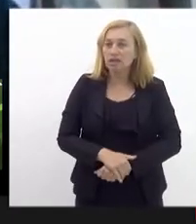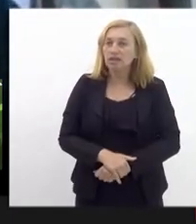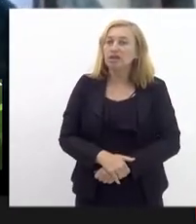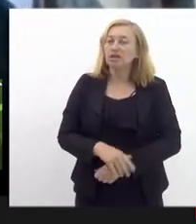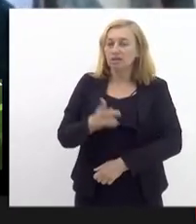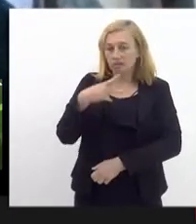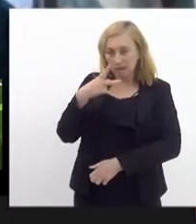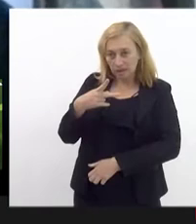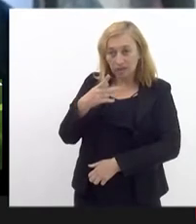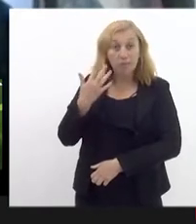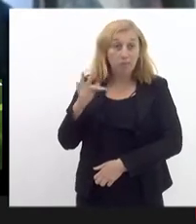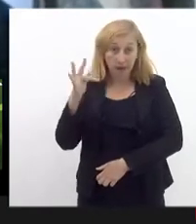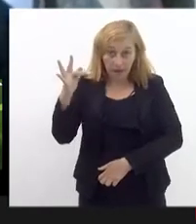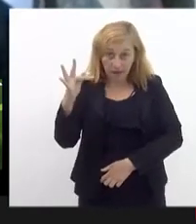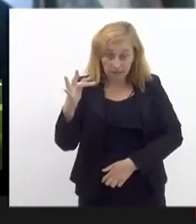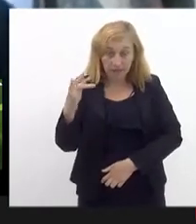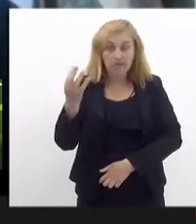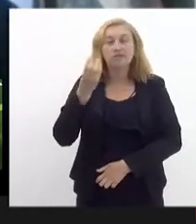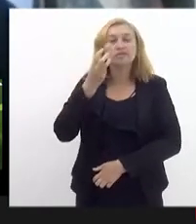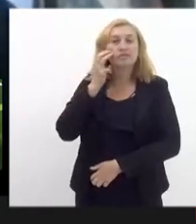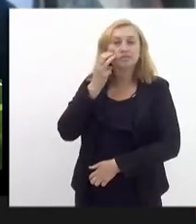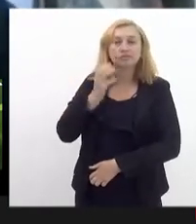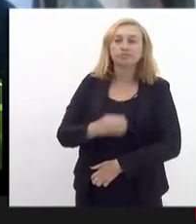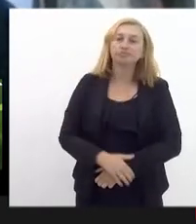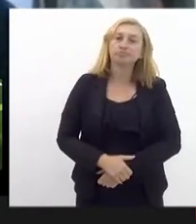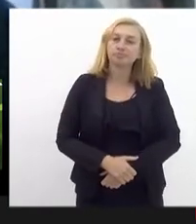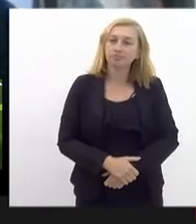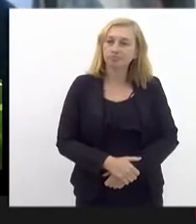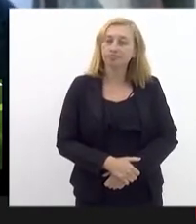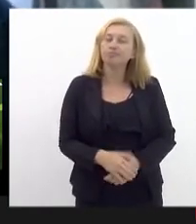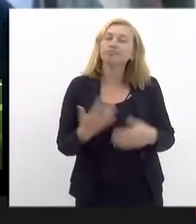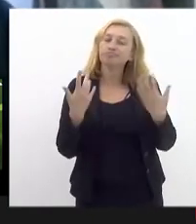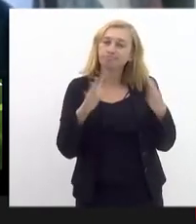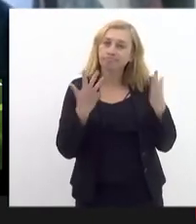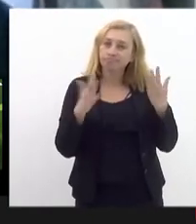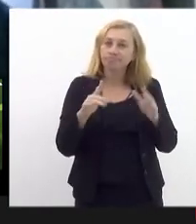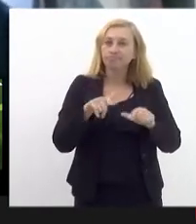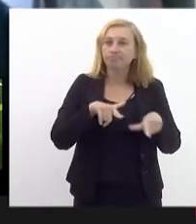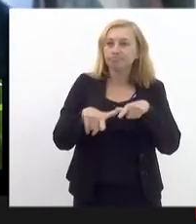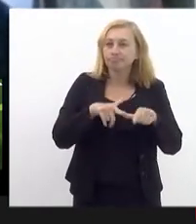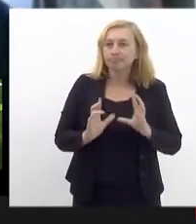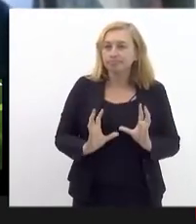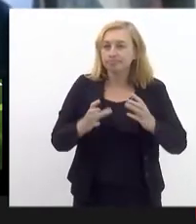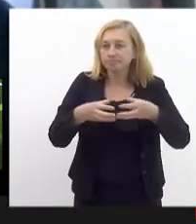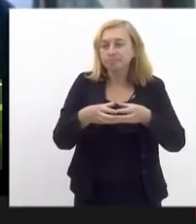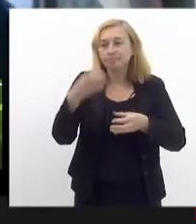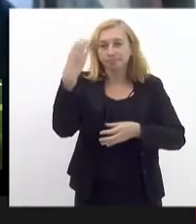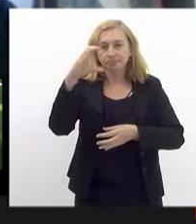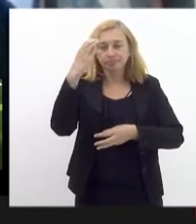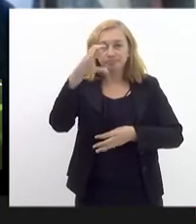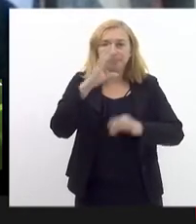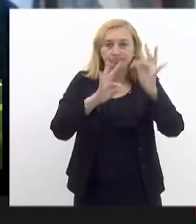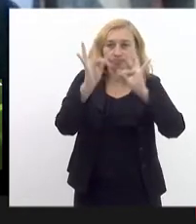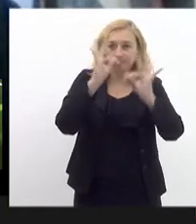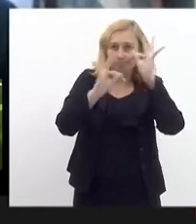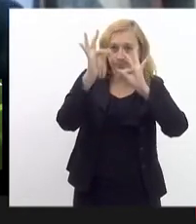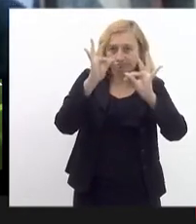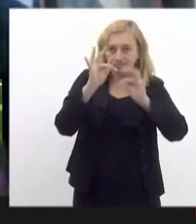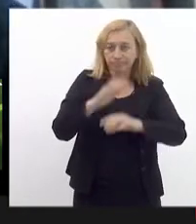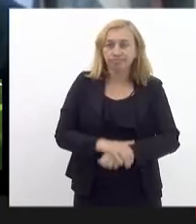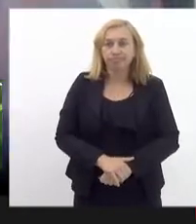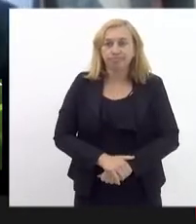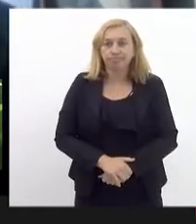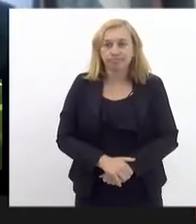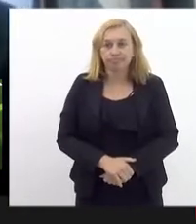saudação breve, Valdec, elogiando o trabalho da Comissão de Ciência e Tecnologia, que,